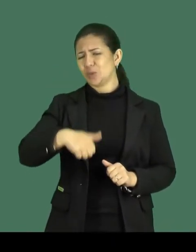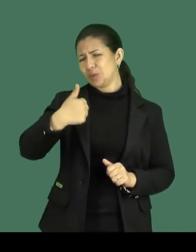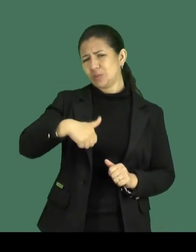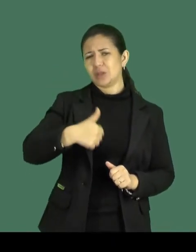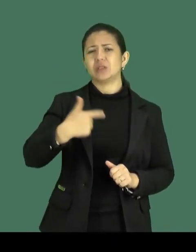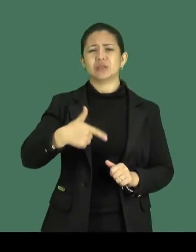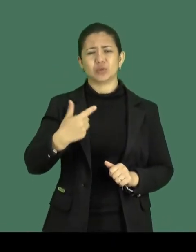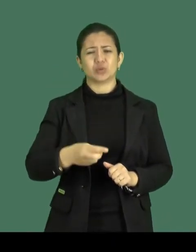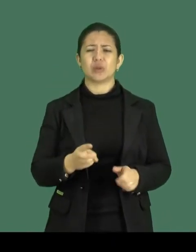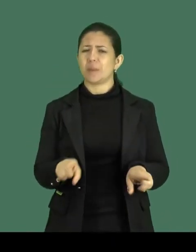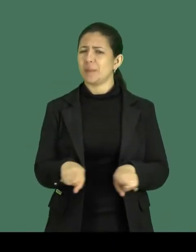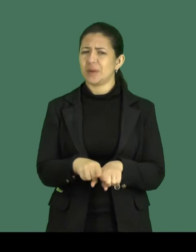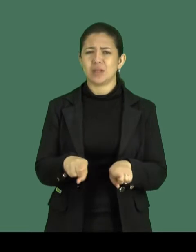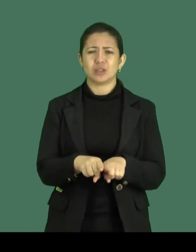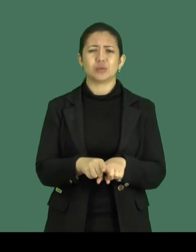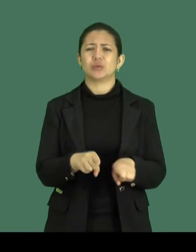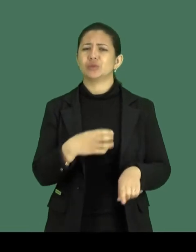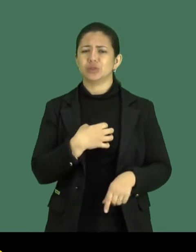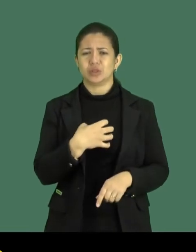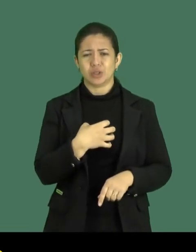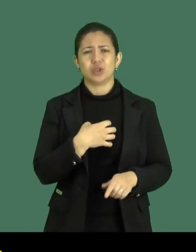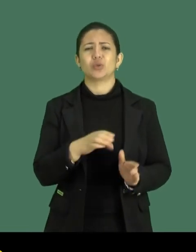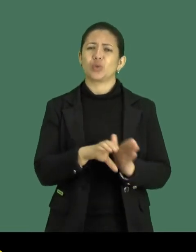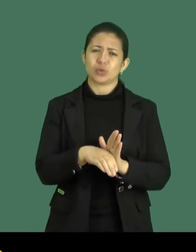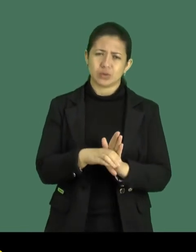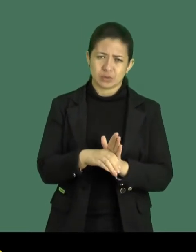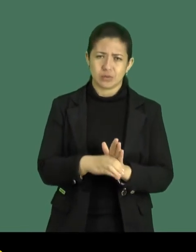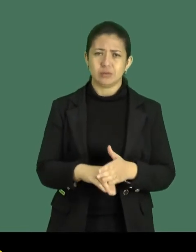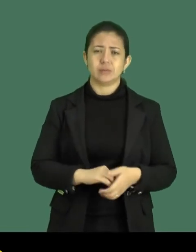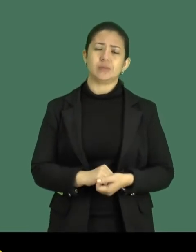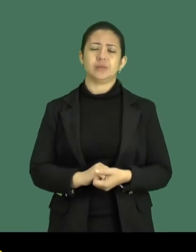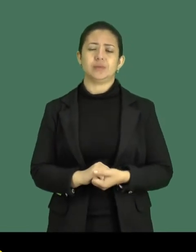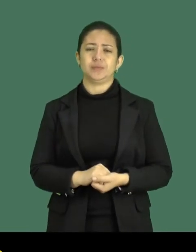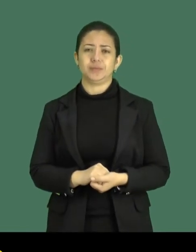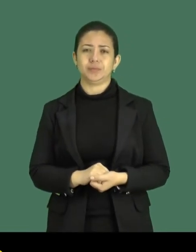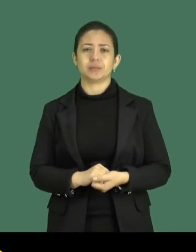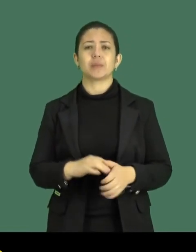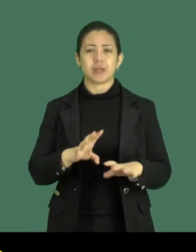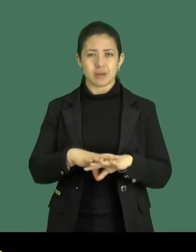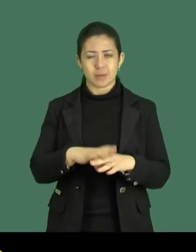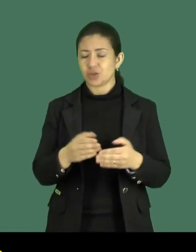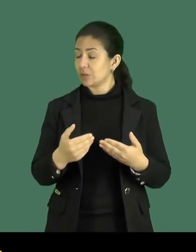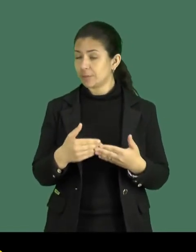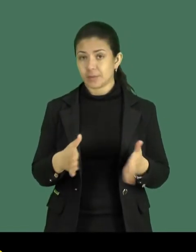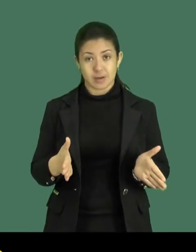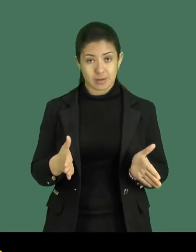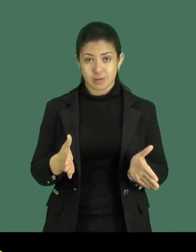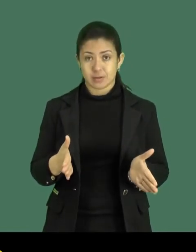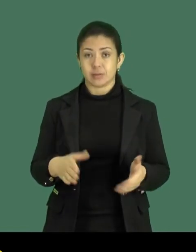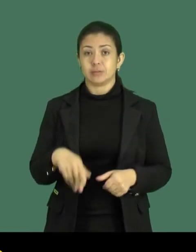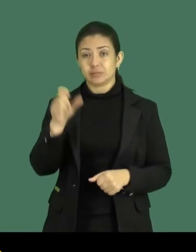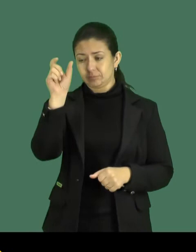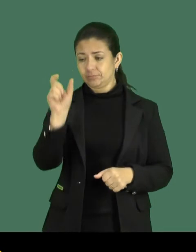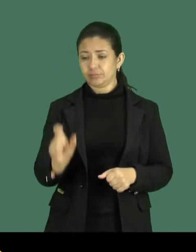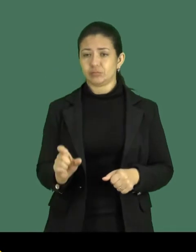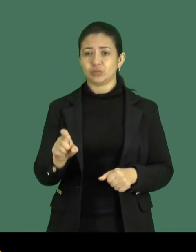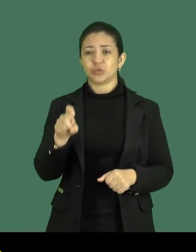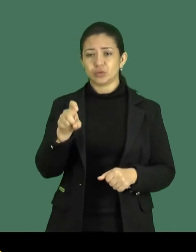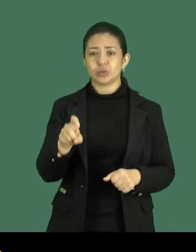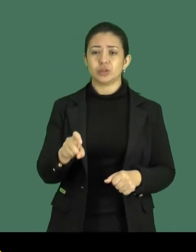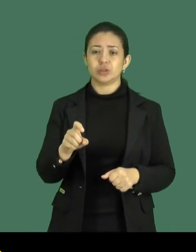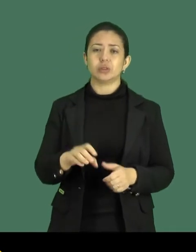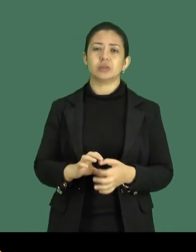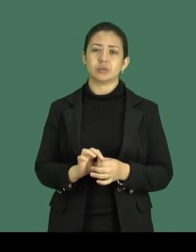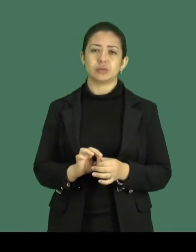o mesmo conceito de exponenciais, é uma sentença matemática aberta, está aqui o x para deixar essa sentença aberta, expressa por um